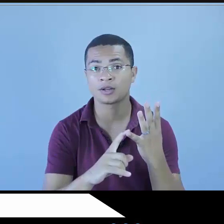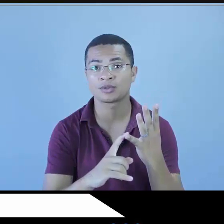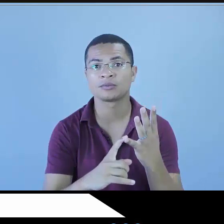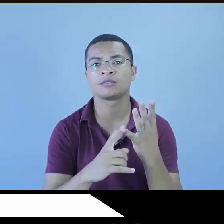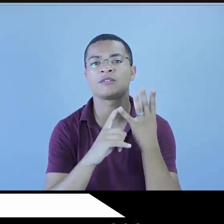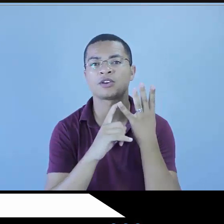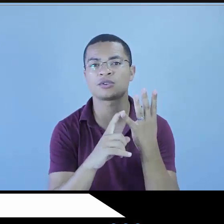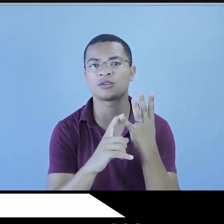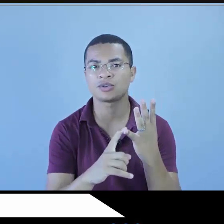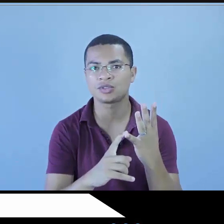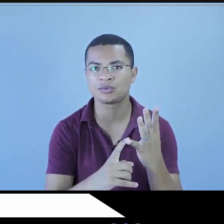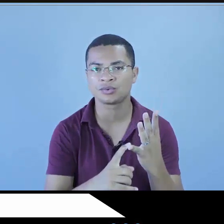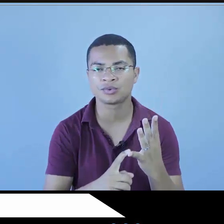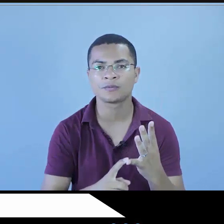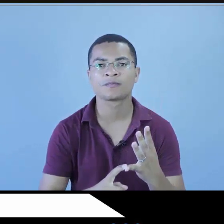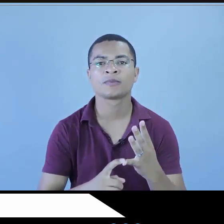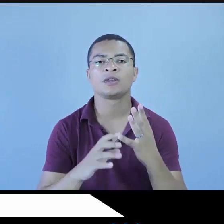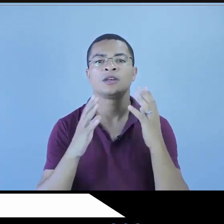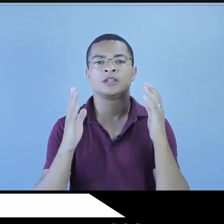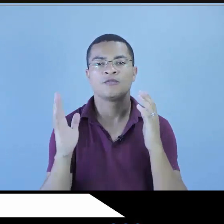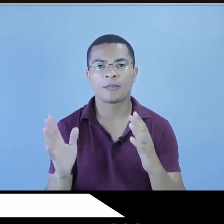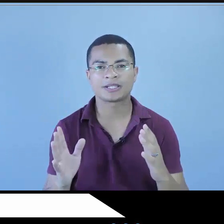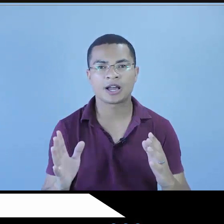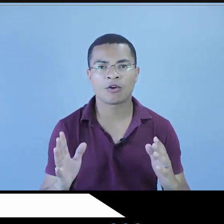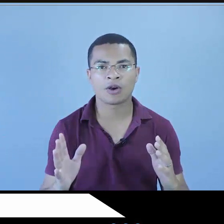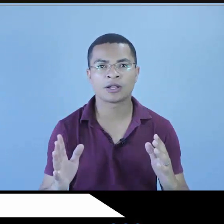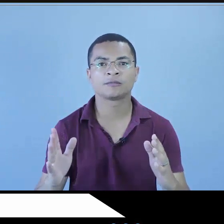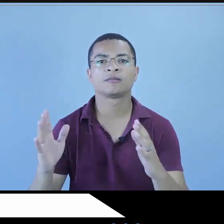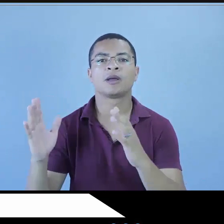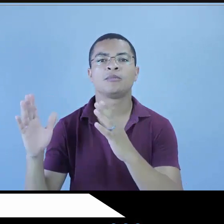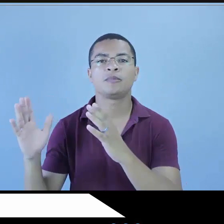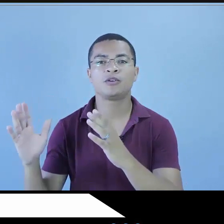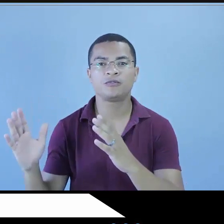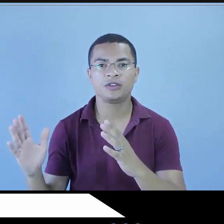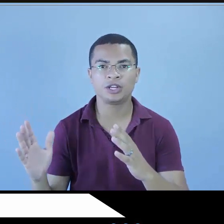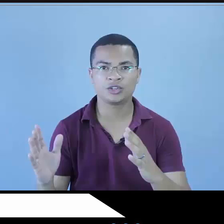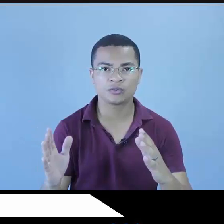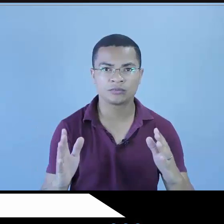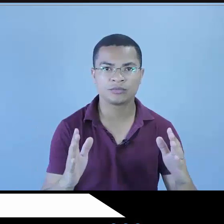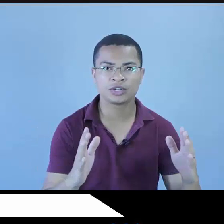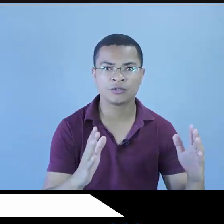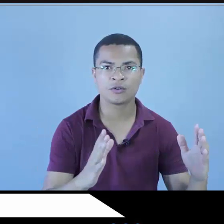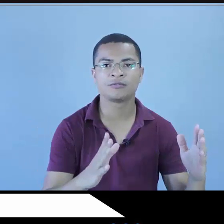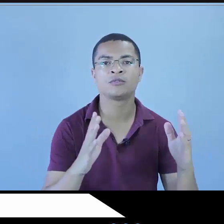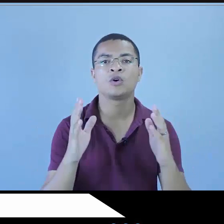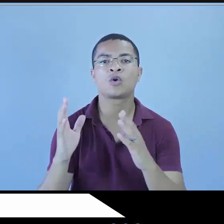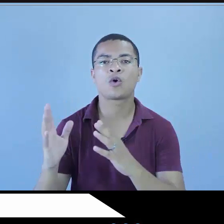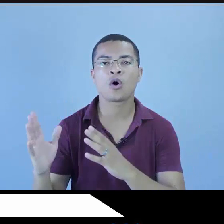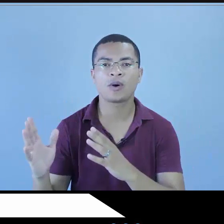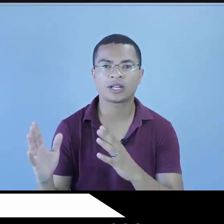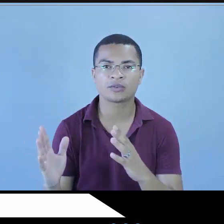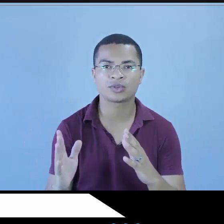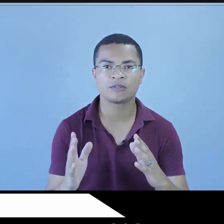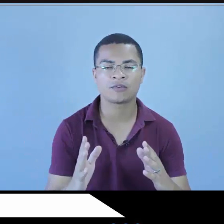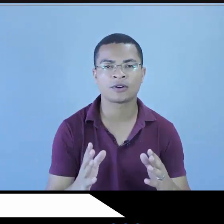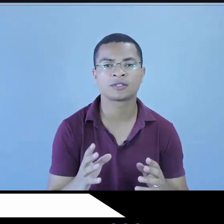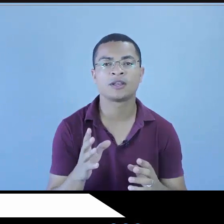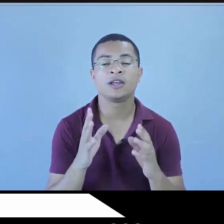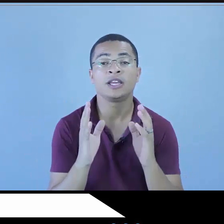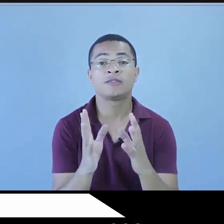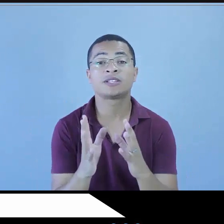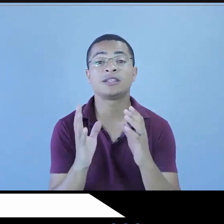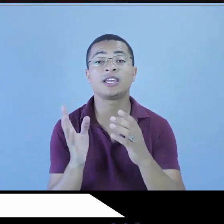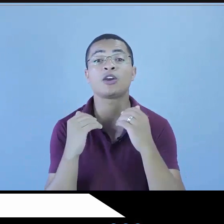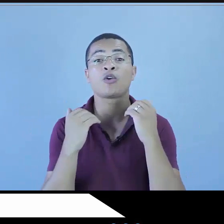quarto passo, que vai ajudar nos seus estudos. Então, vou passar agora, primeiro o vídeo, de novo, com a tradução em